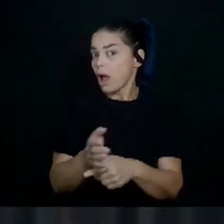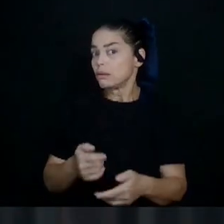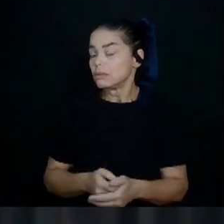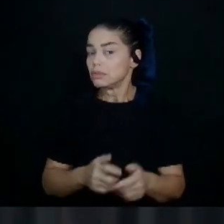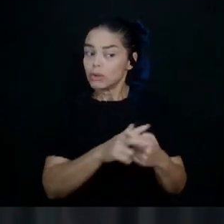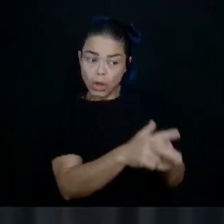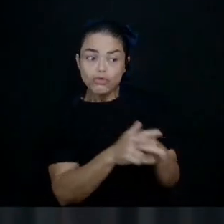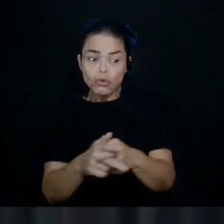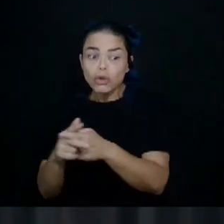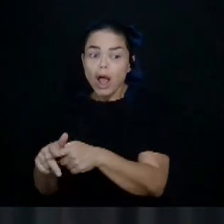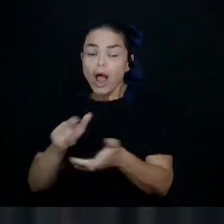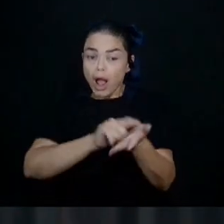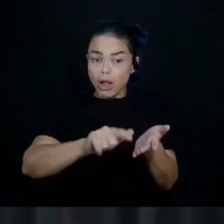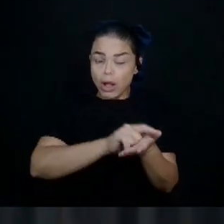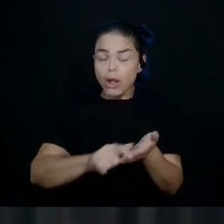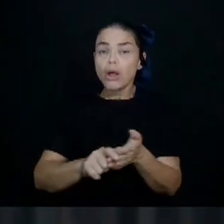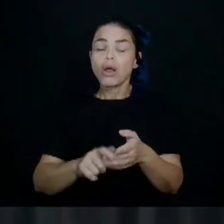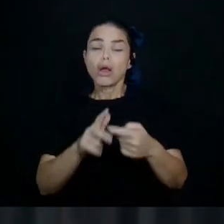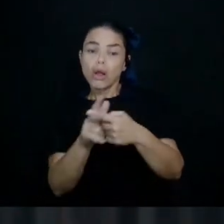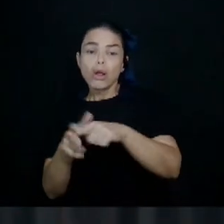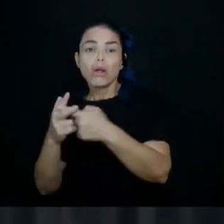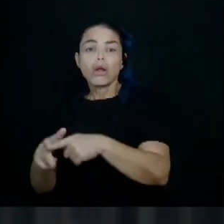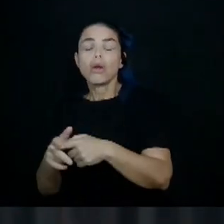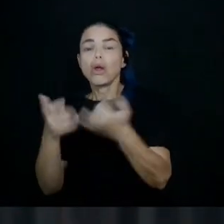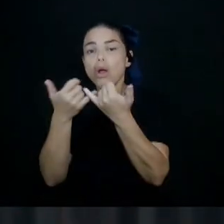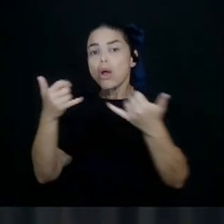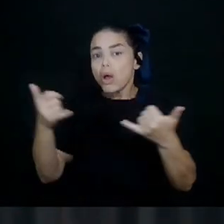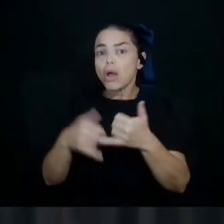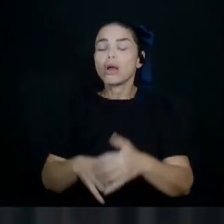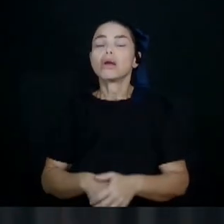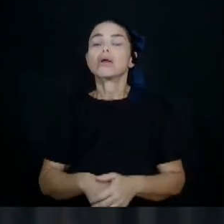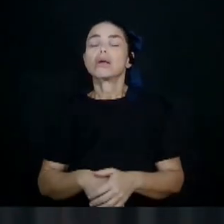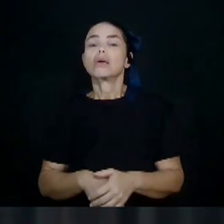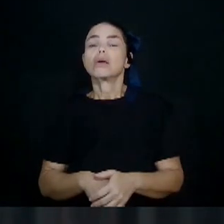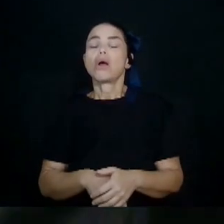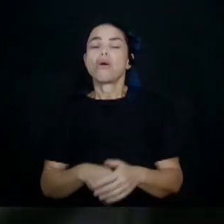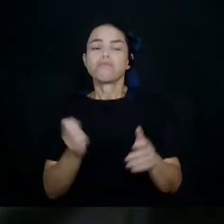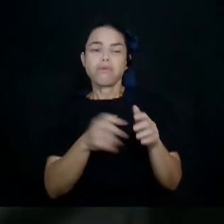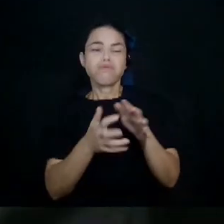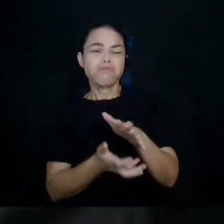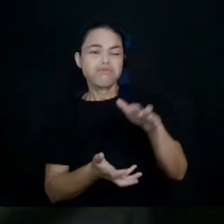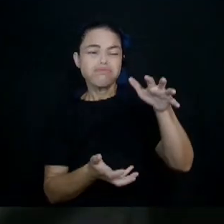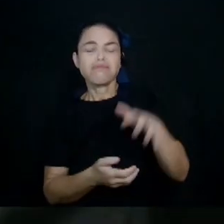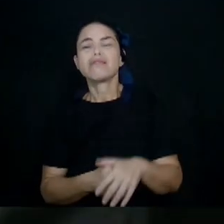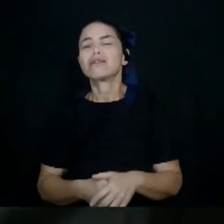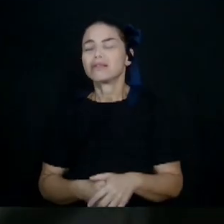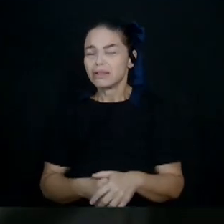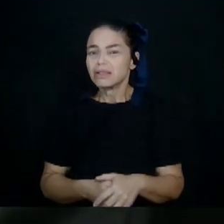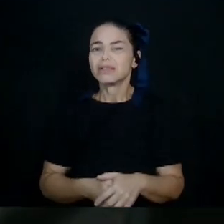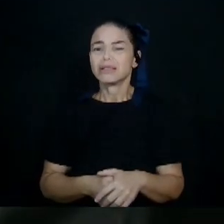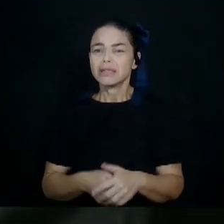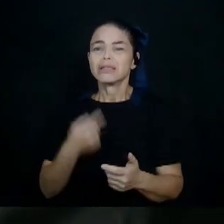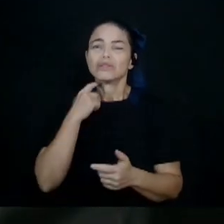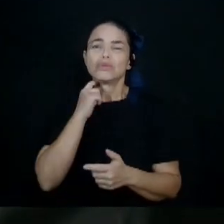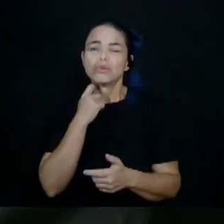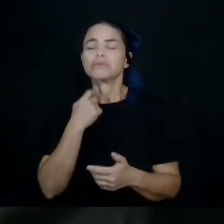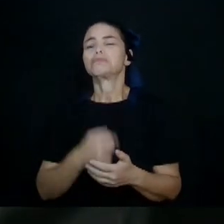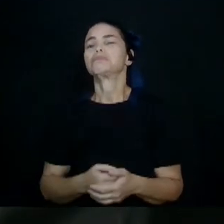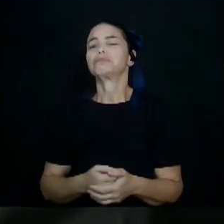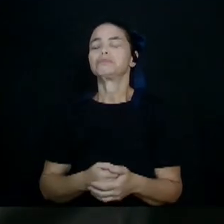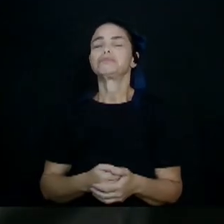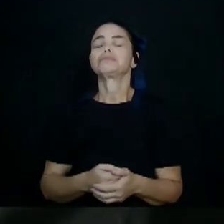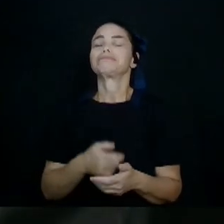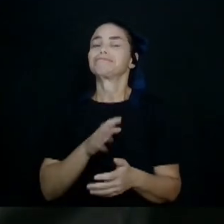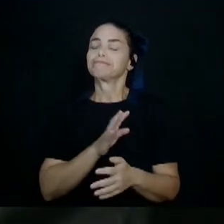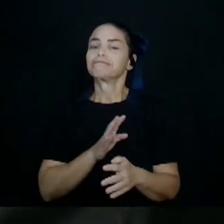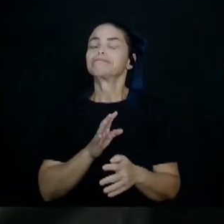vezes um eletricista, e aí tudo vai se acumulando. Nossa, gente, é algo bem delicado e importante de a